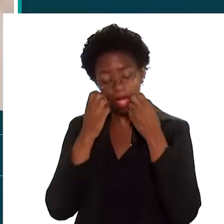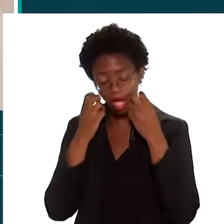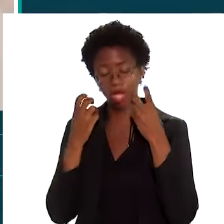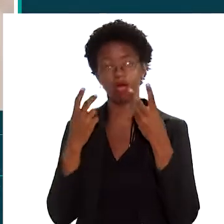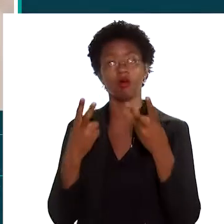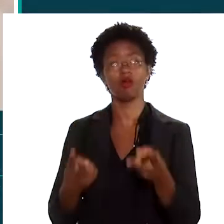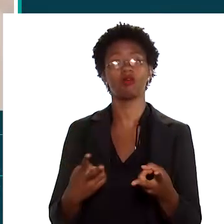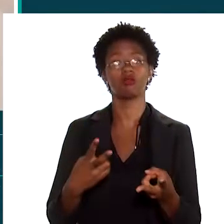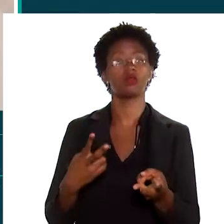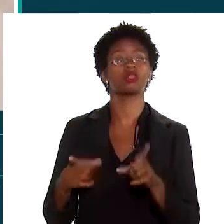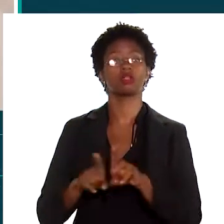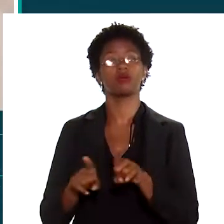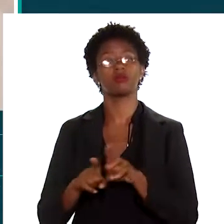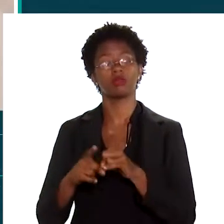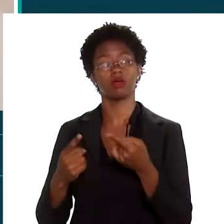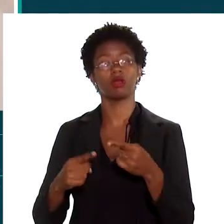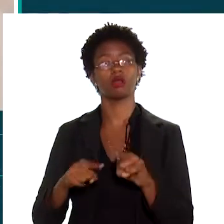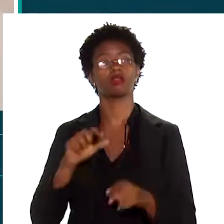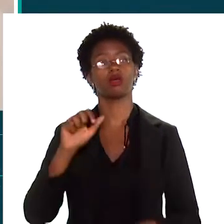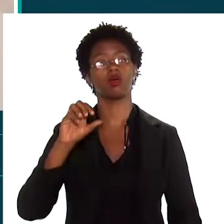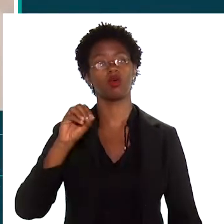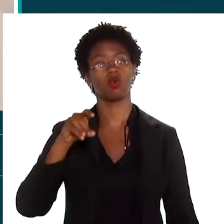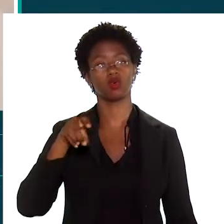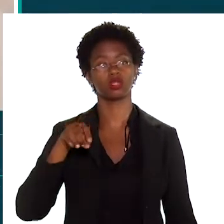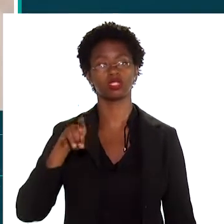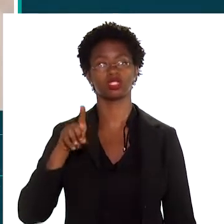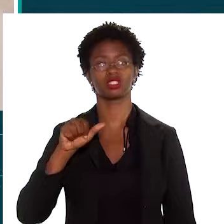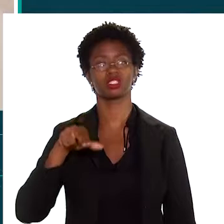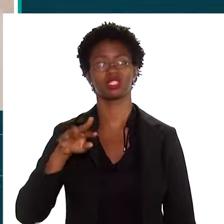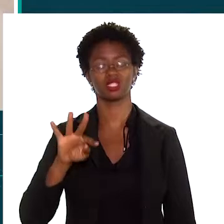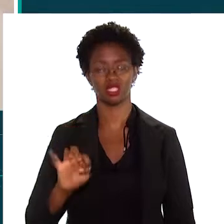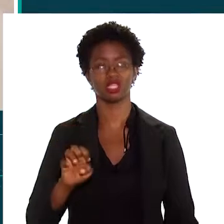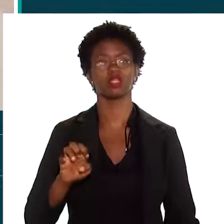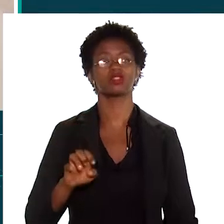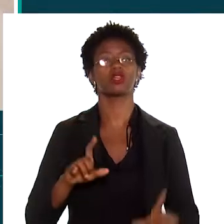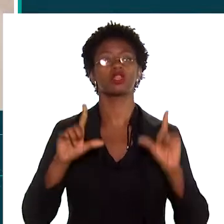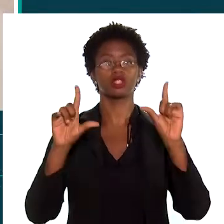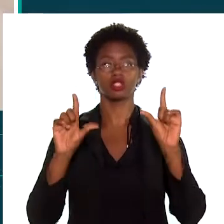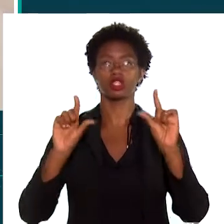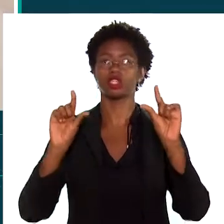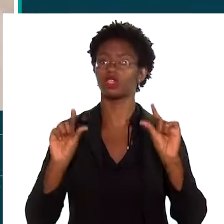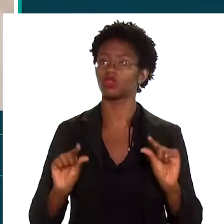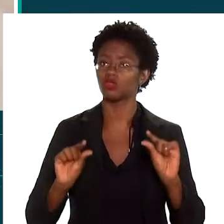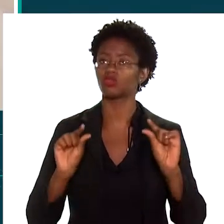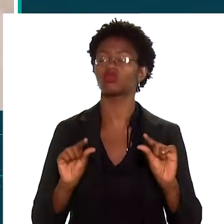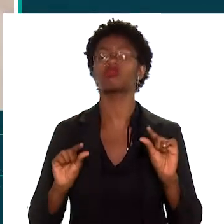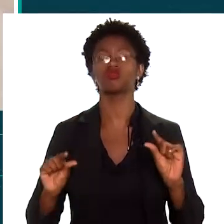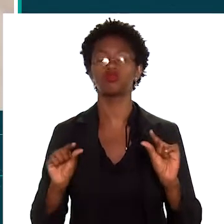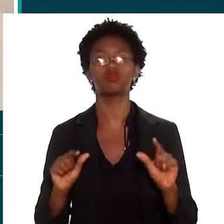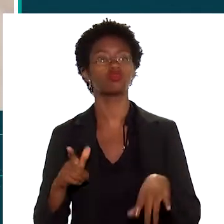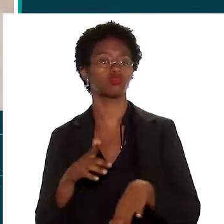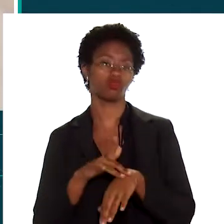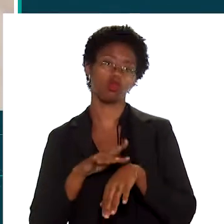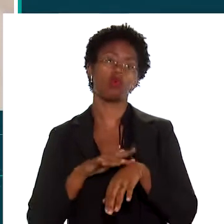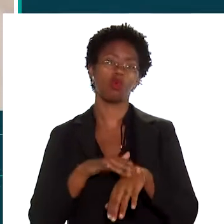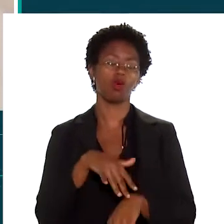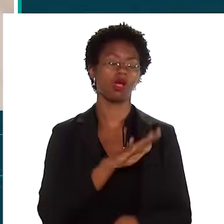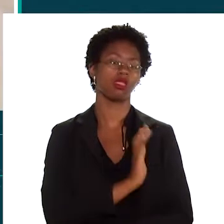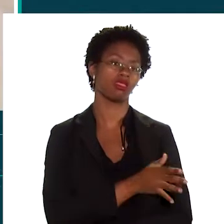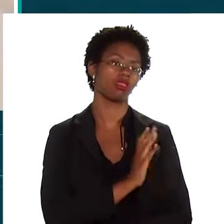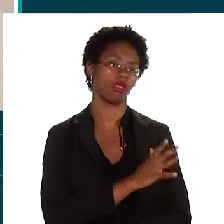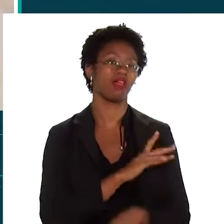né, principalmente essas vitaminas antioxidantes, como elas reduzem o desenvolvimento de doenças crônicas,